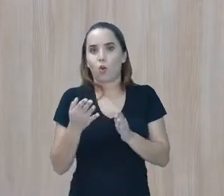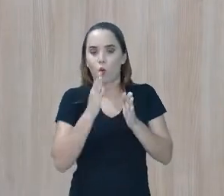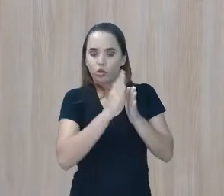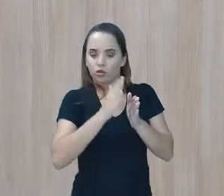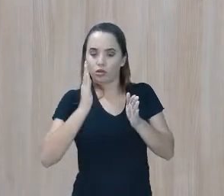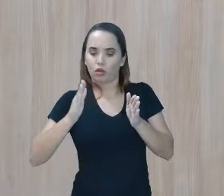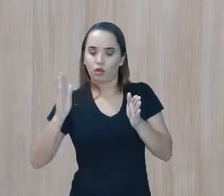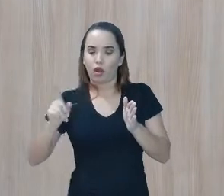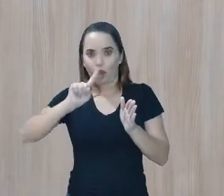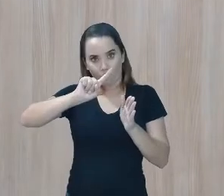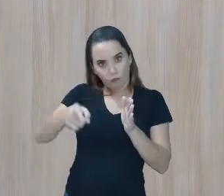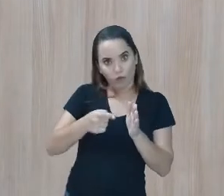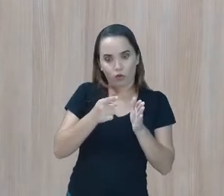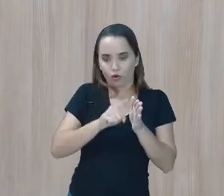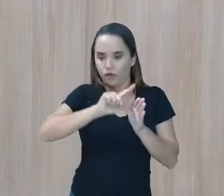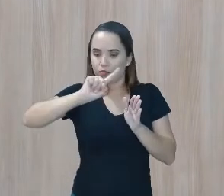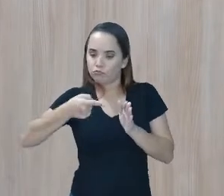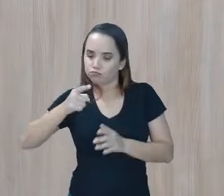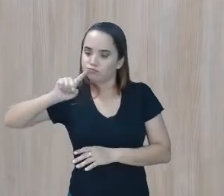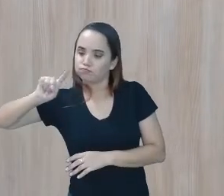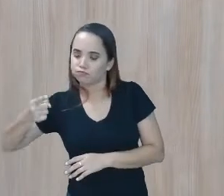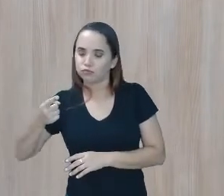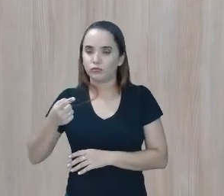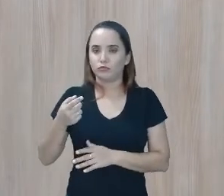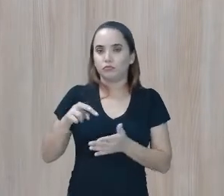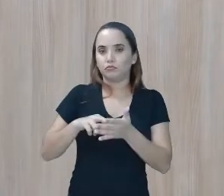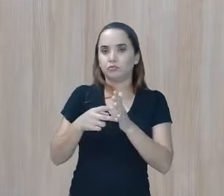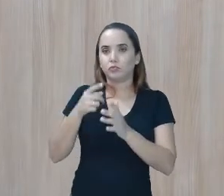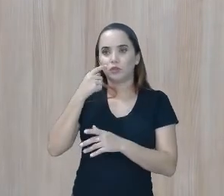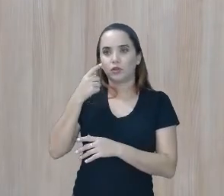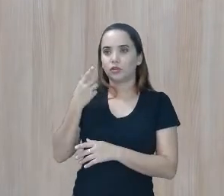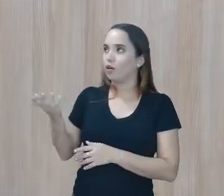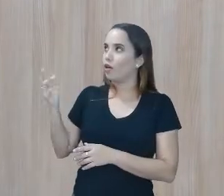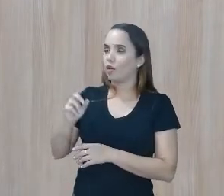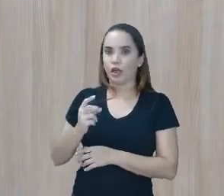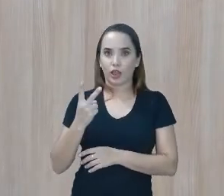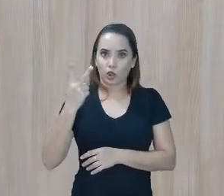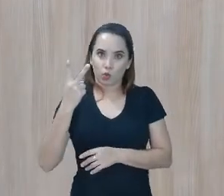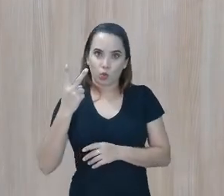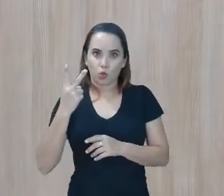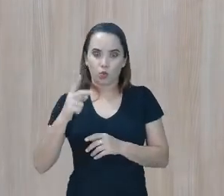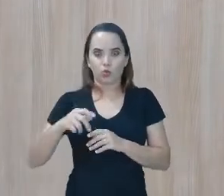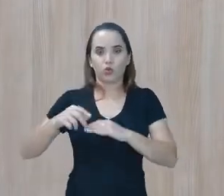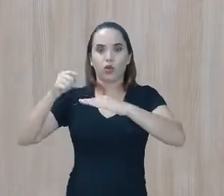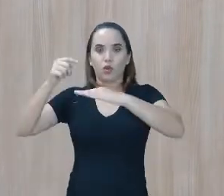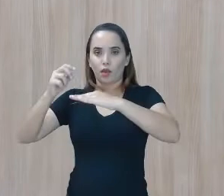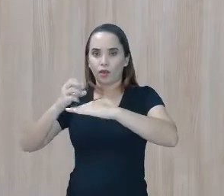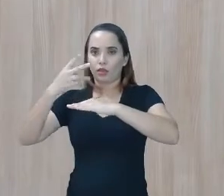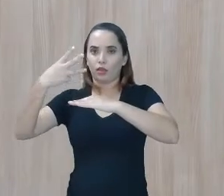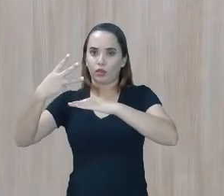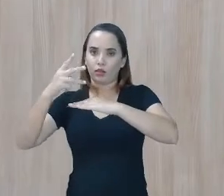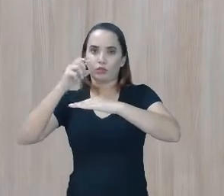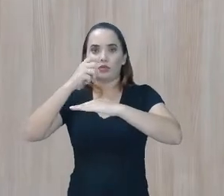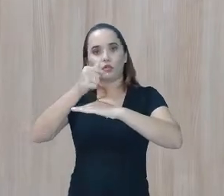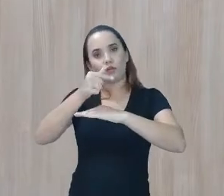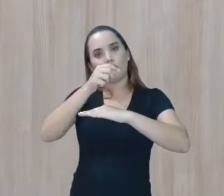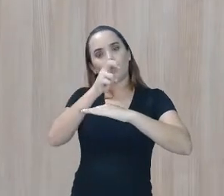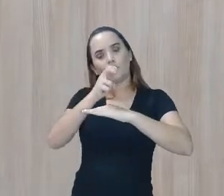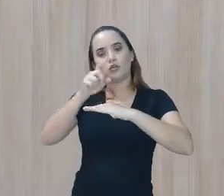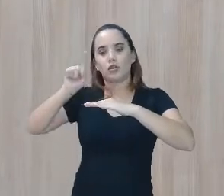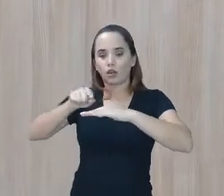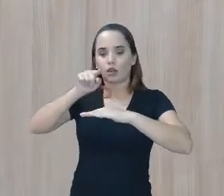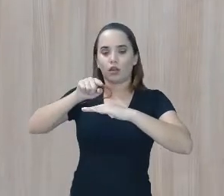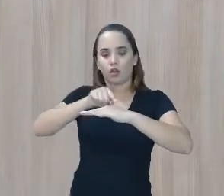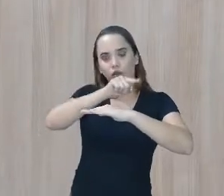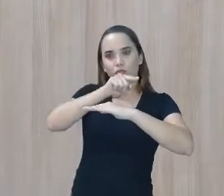preciso percorrer. Nesse caso aqui, ó, eu vou andar duas casas decimais, ou seja, o número decimal que eu